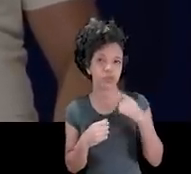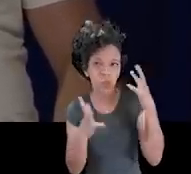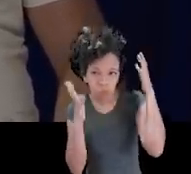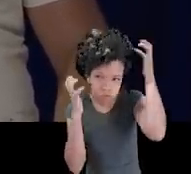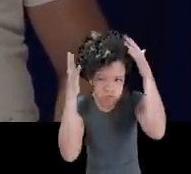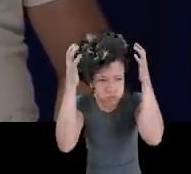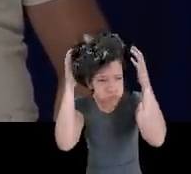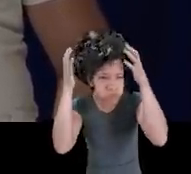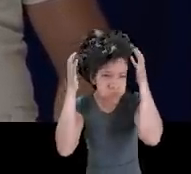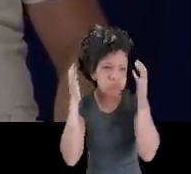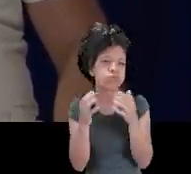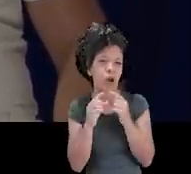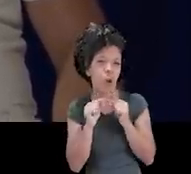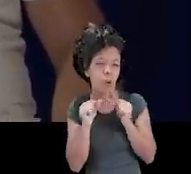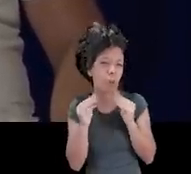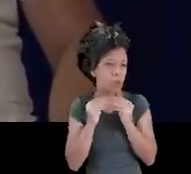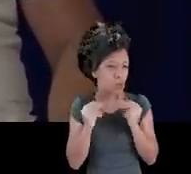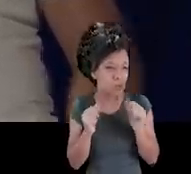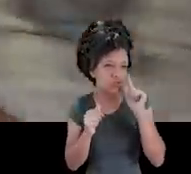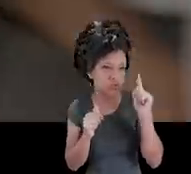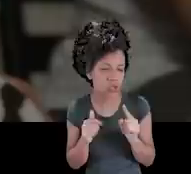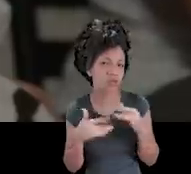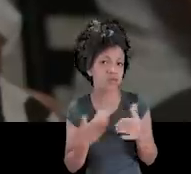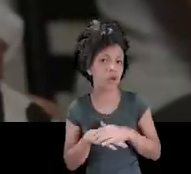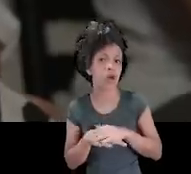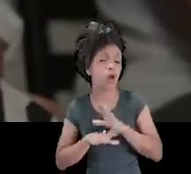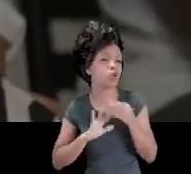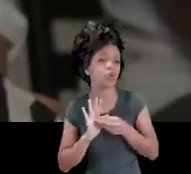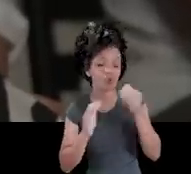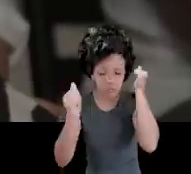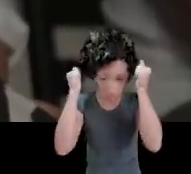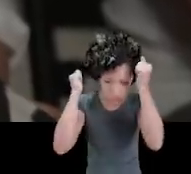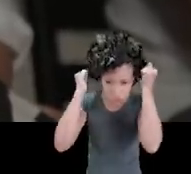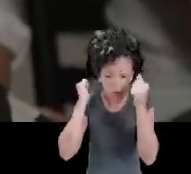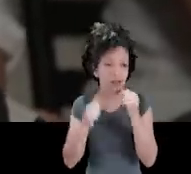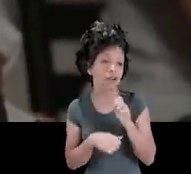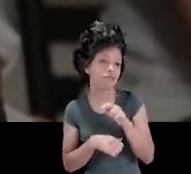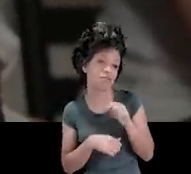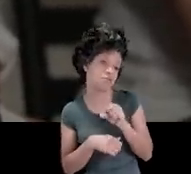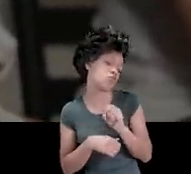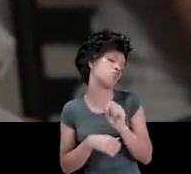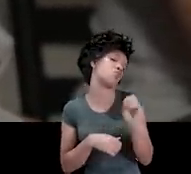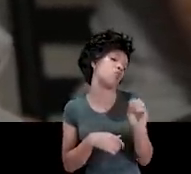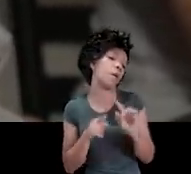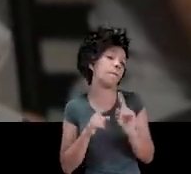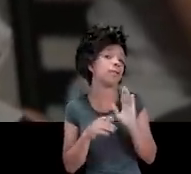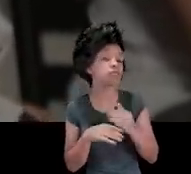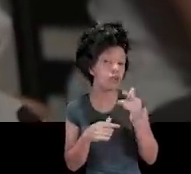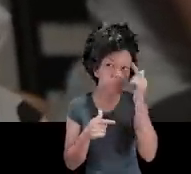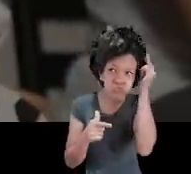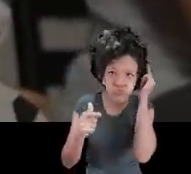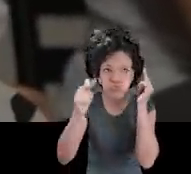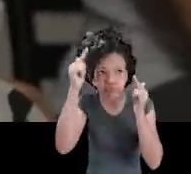gordura, pós, que dia a dia e tal... Então, é tudo excesso. Então, isso tudo é excesso. Então, eu já vou tirando, vou tal,